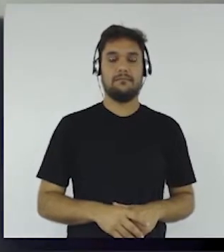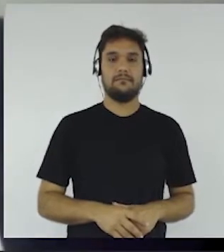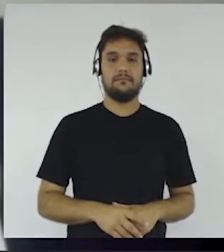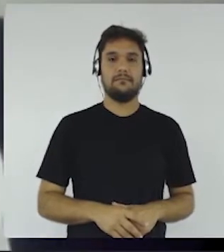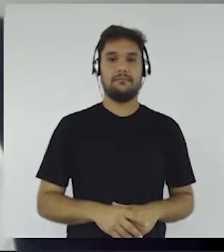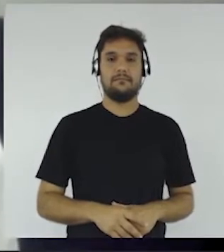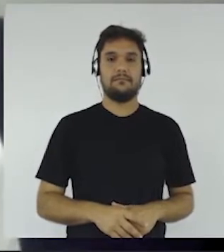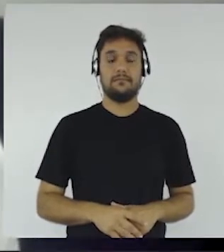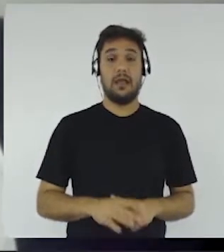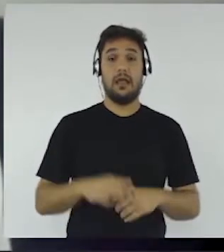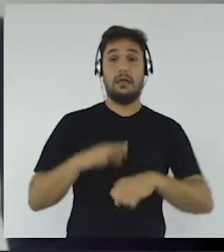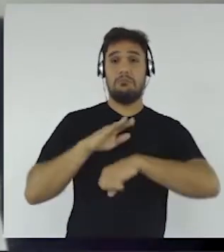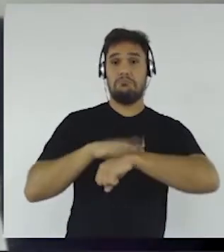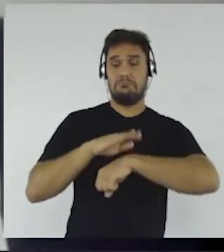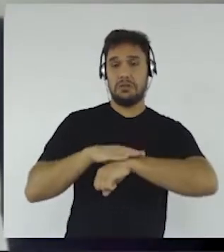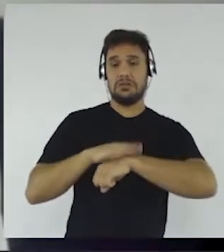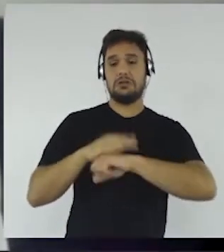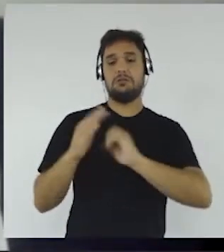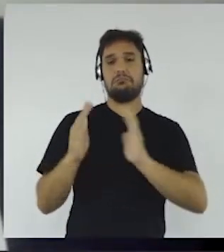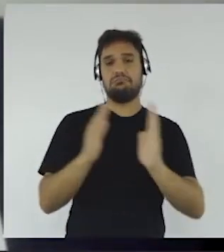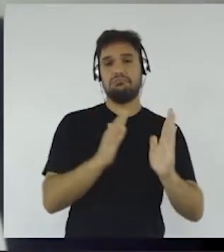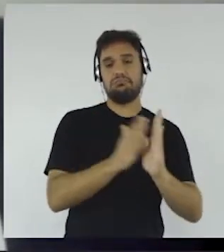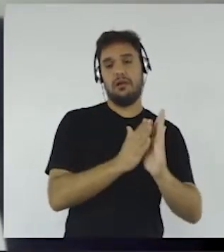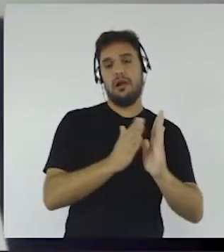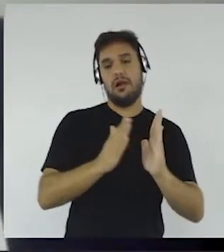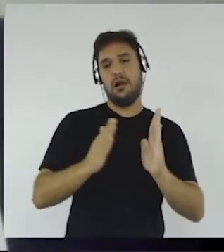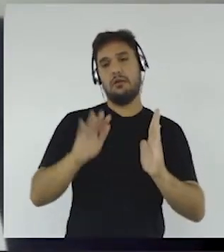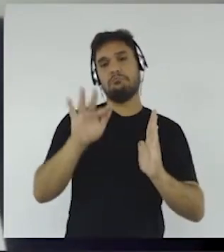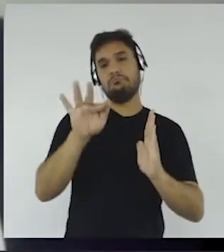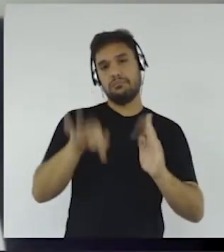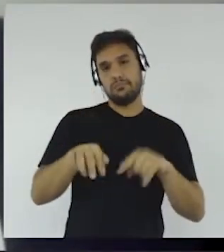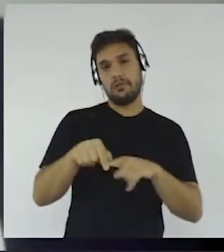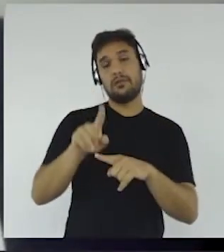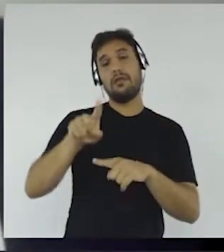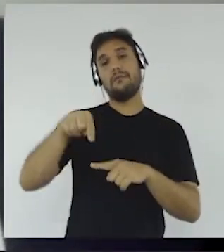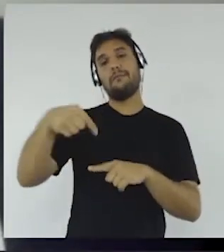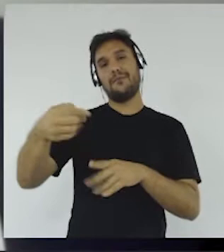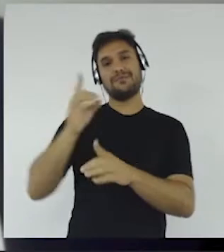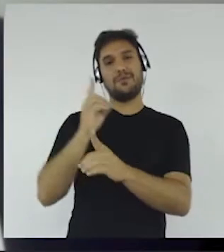Após essa data, eu encontrei-me com ele